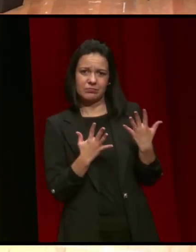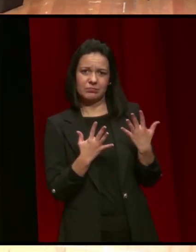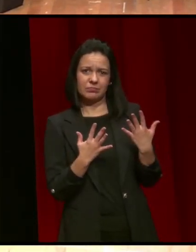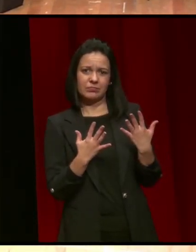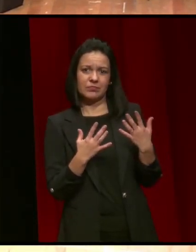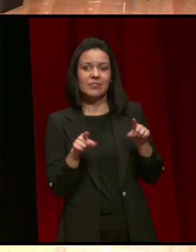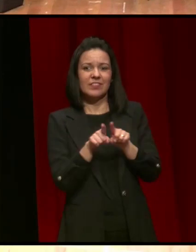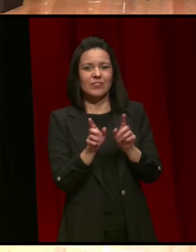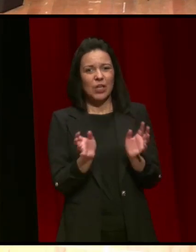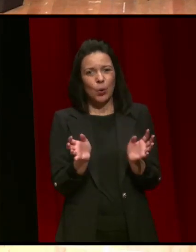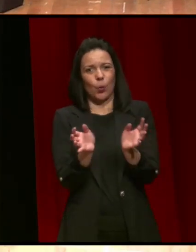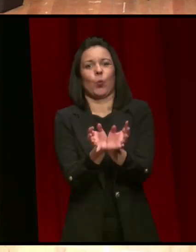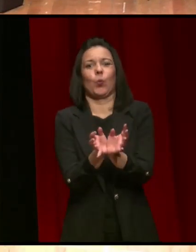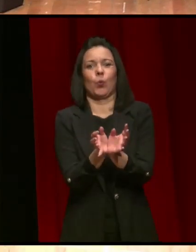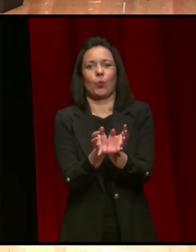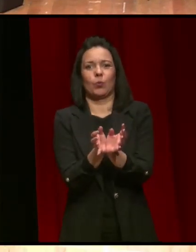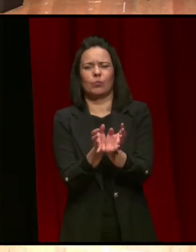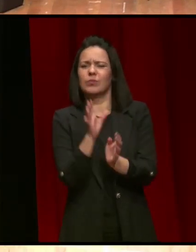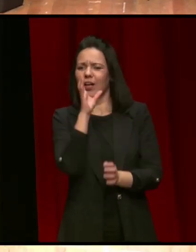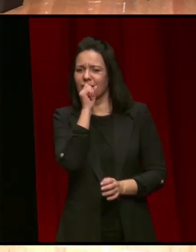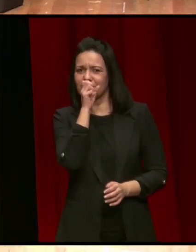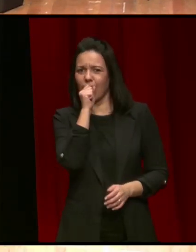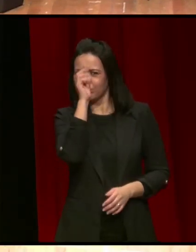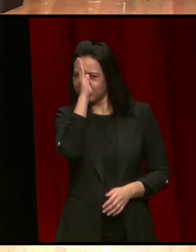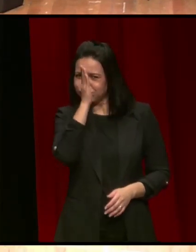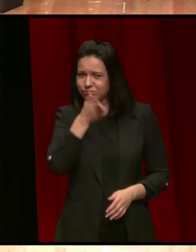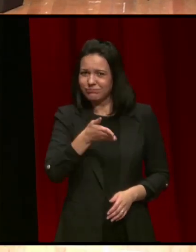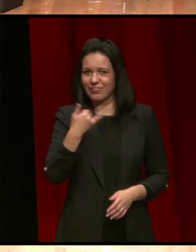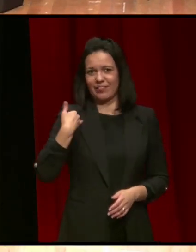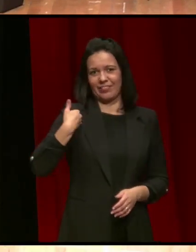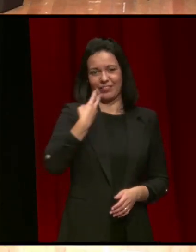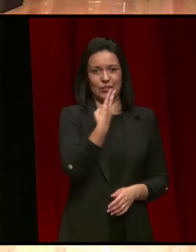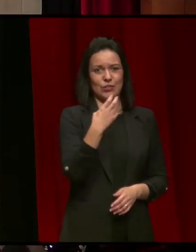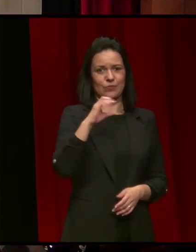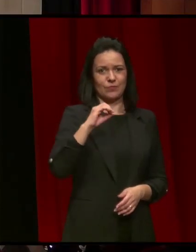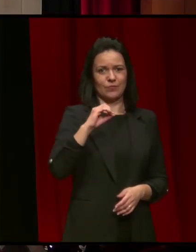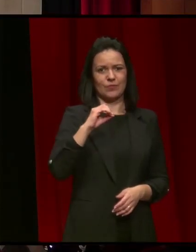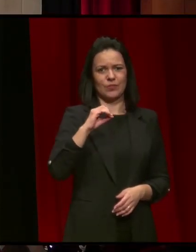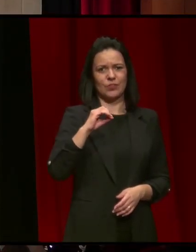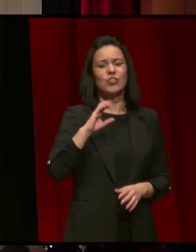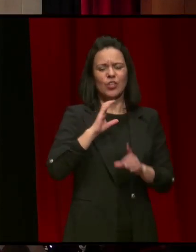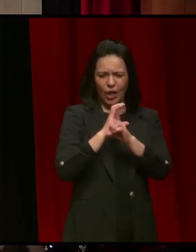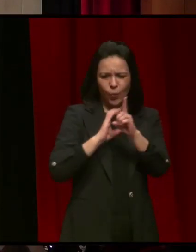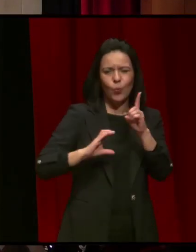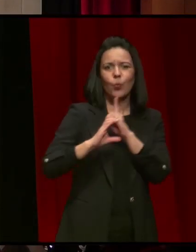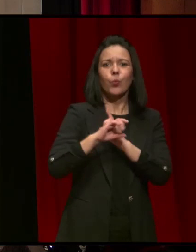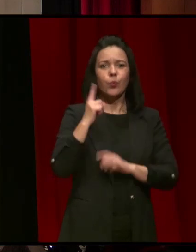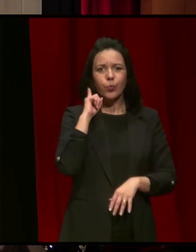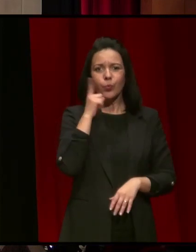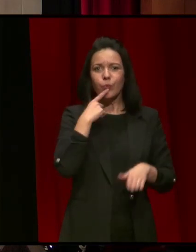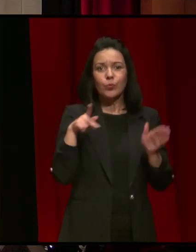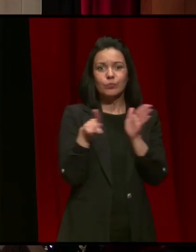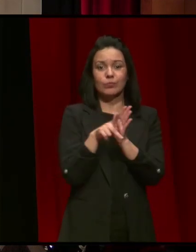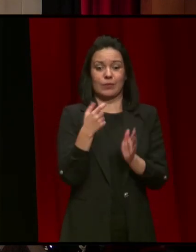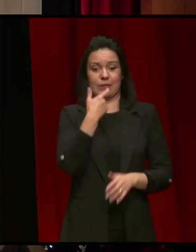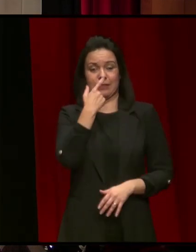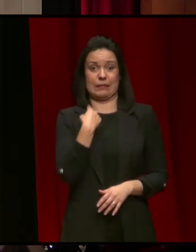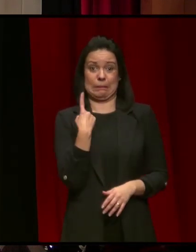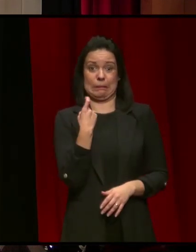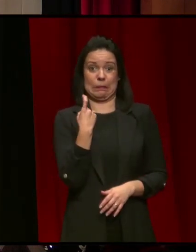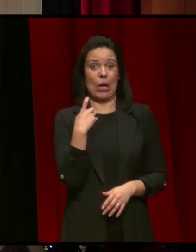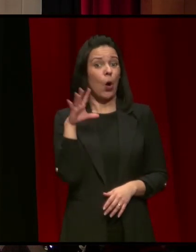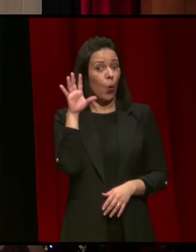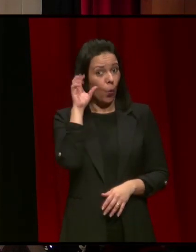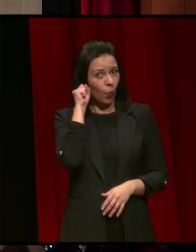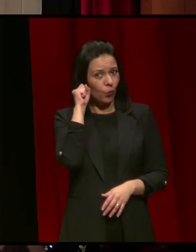no clube dos surdos. Eu ia todo sábado lá, eu tinha uns 20 anos, eu vivia a tarde inteira no clube dos surdos. Eu era o único ouvinte no meio do clube de